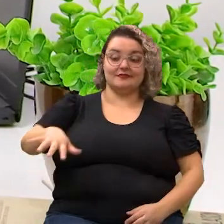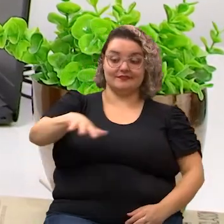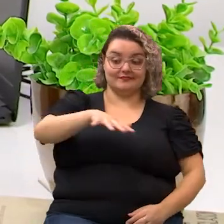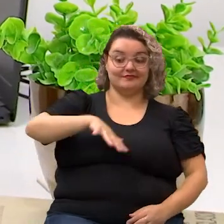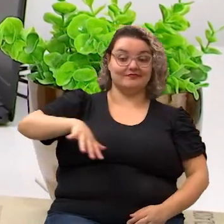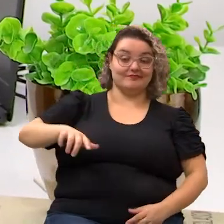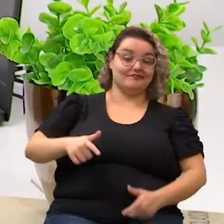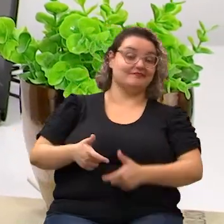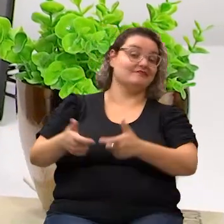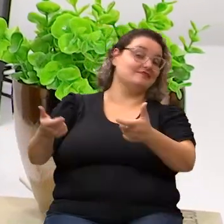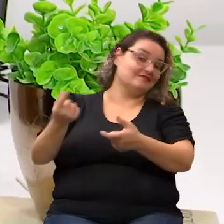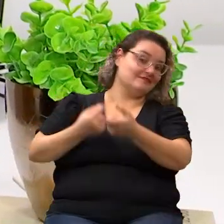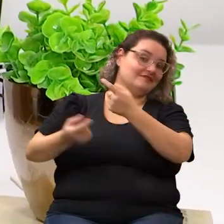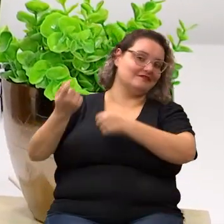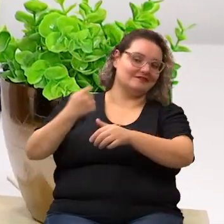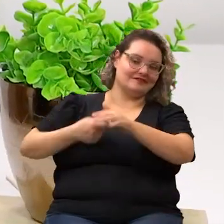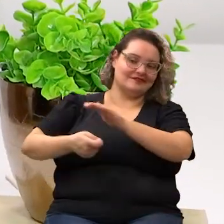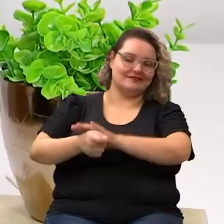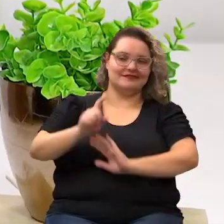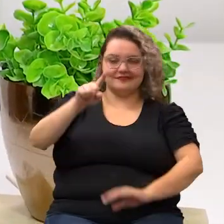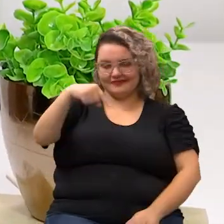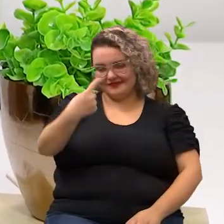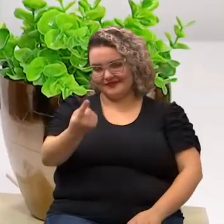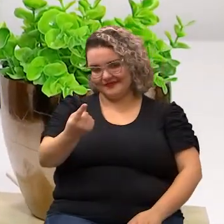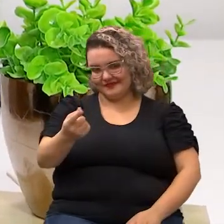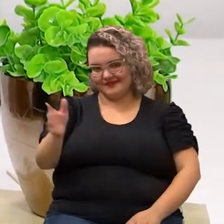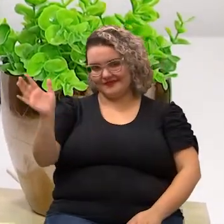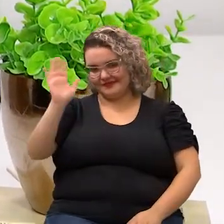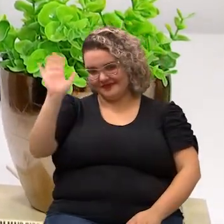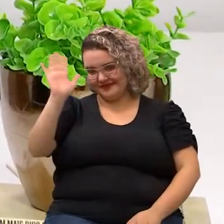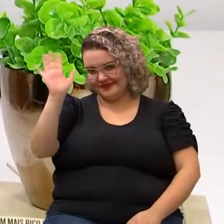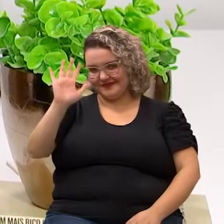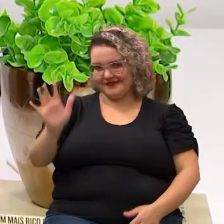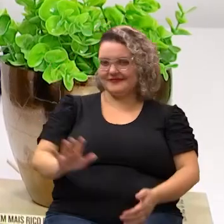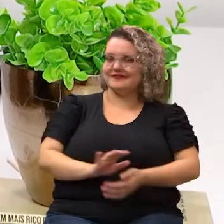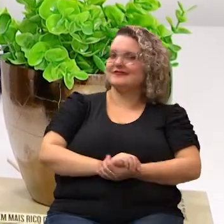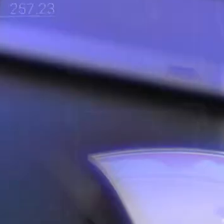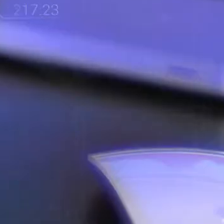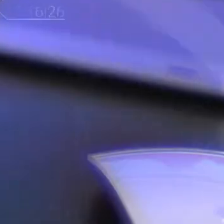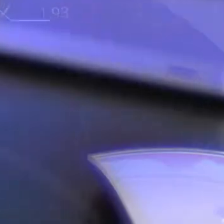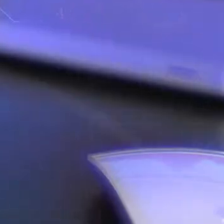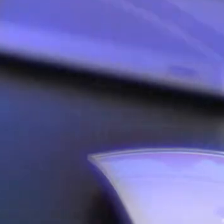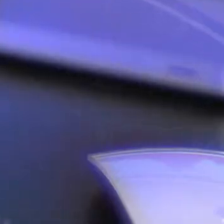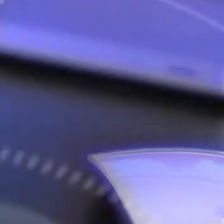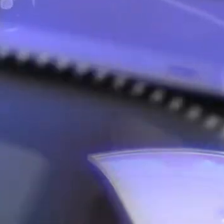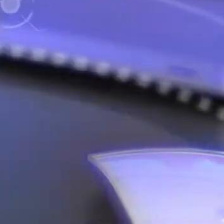universo gigante dos investimentos. Até a próxima edição. Tchau, tchau!